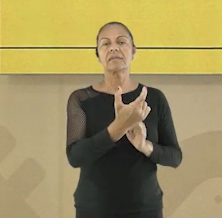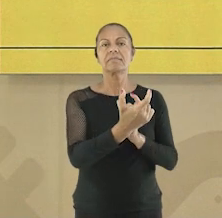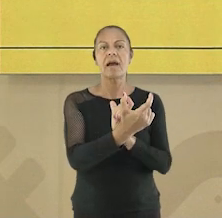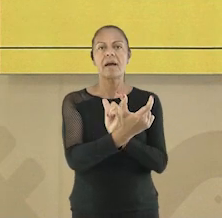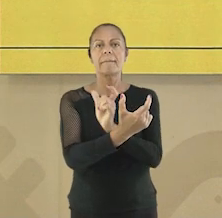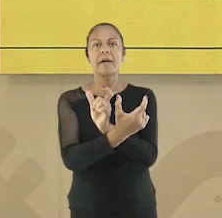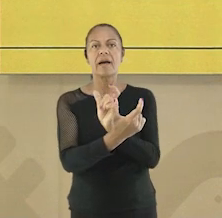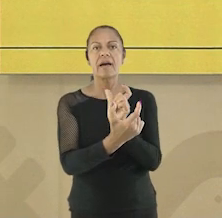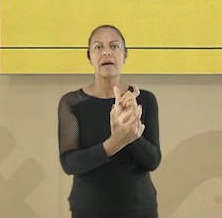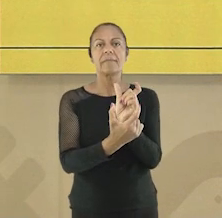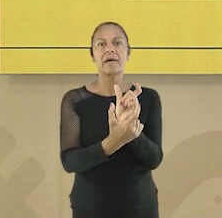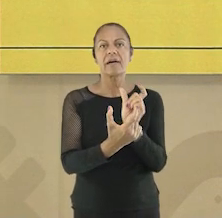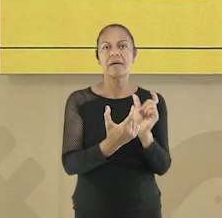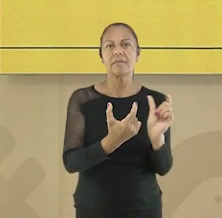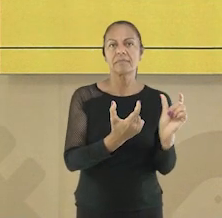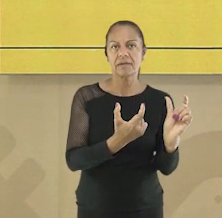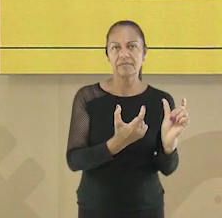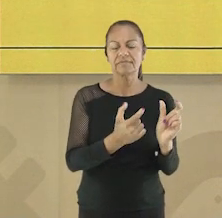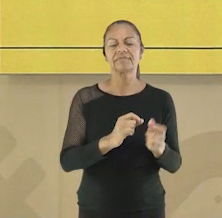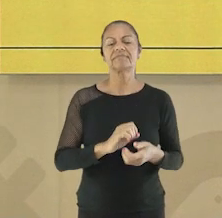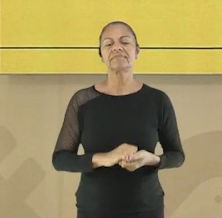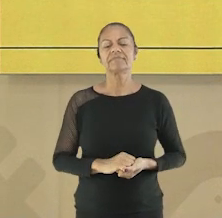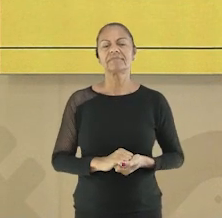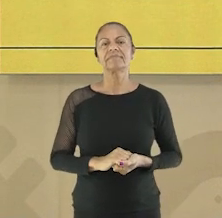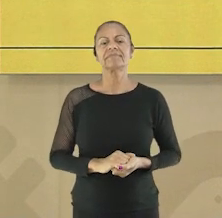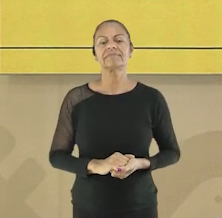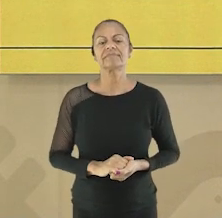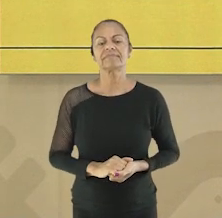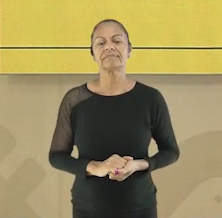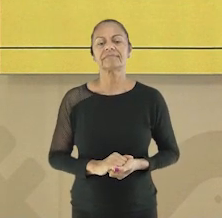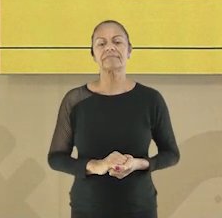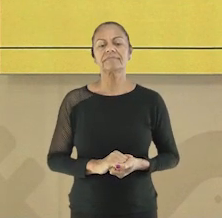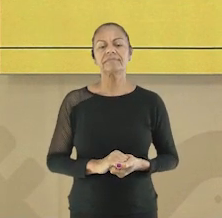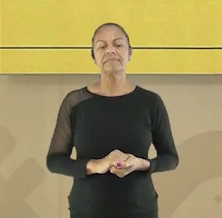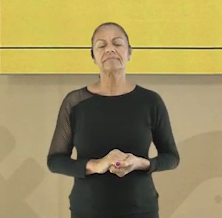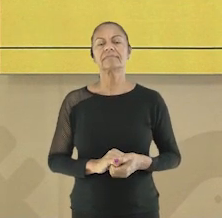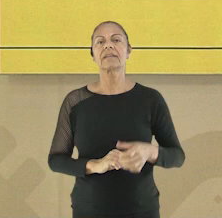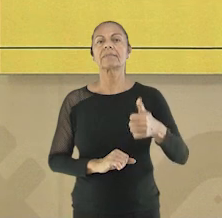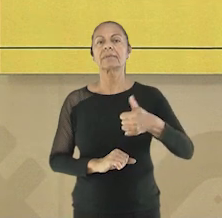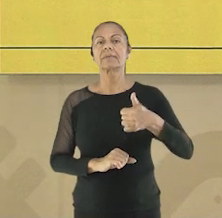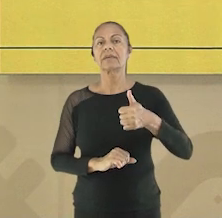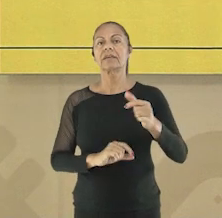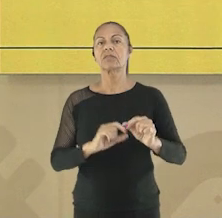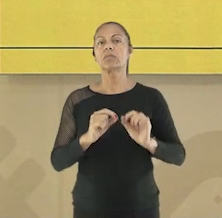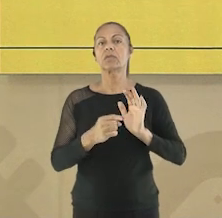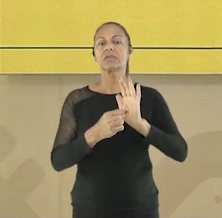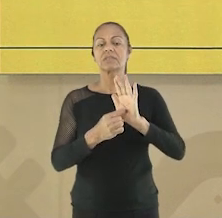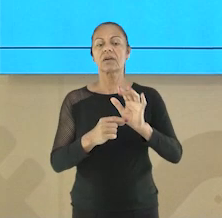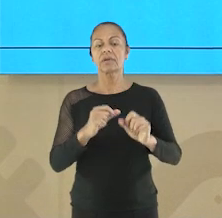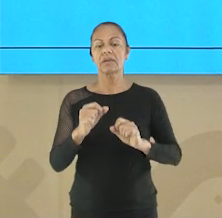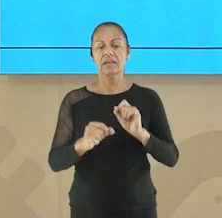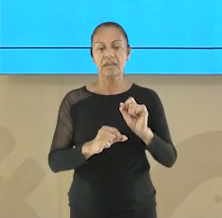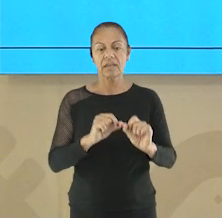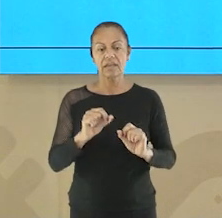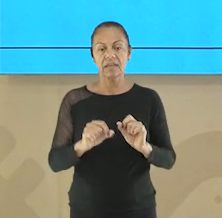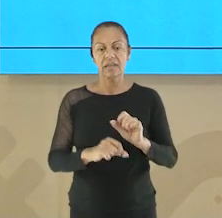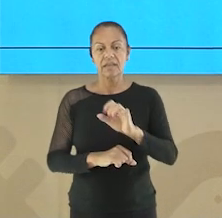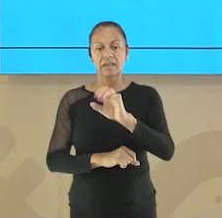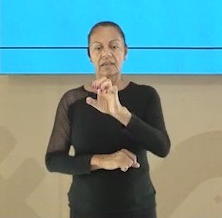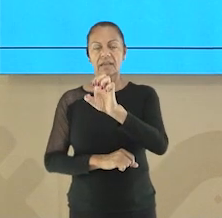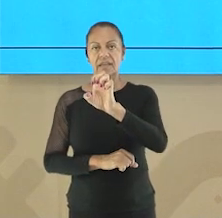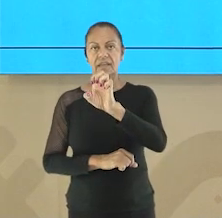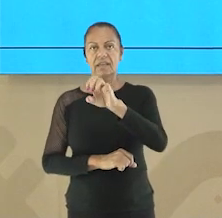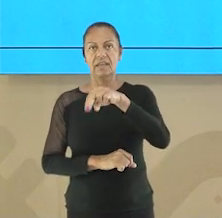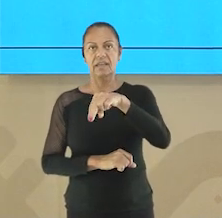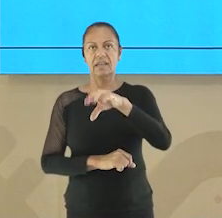palavras puxassem o pronome átono para depois do verbo. A primeira situação para que a ênclise ocorra